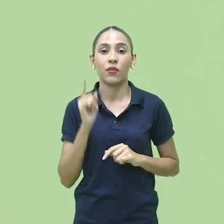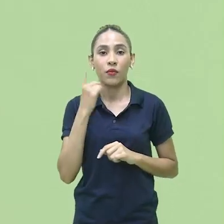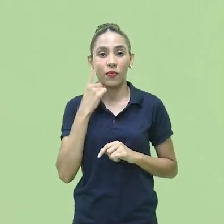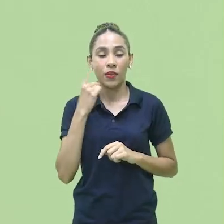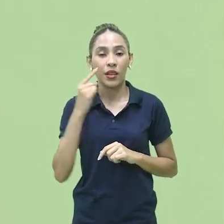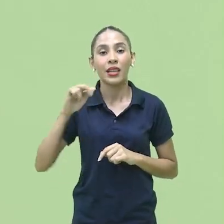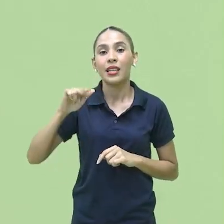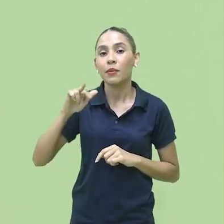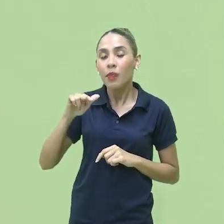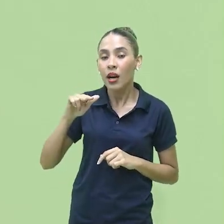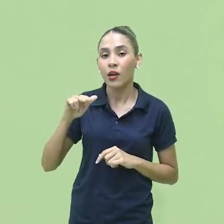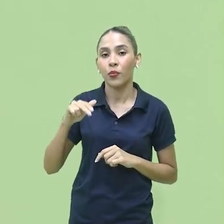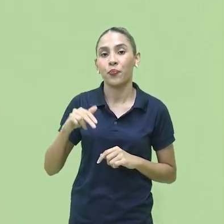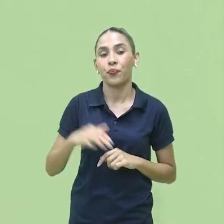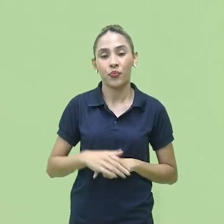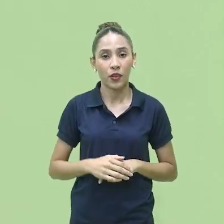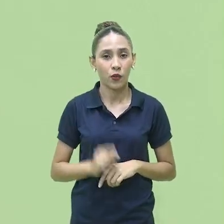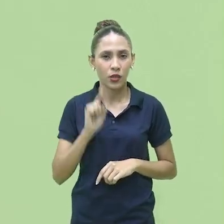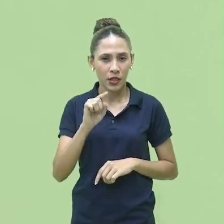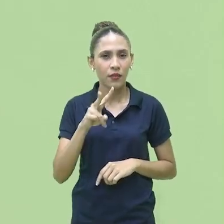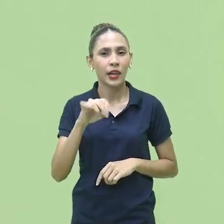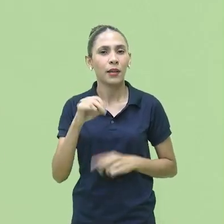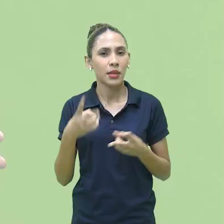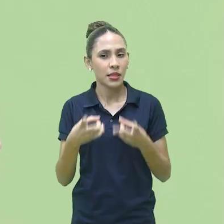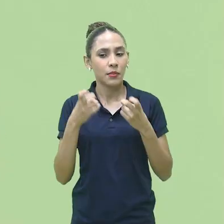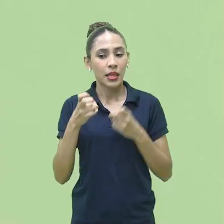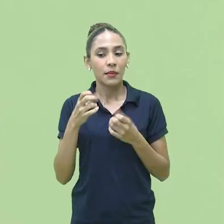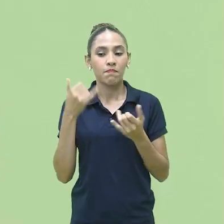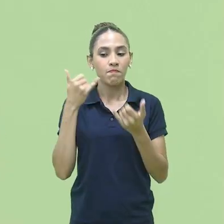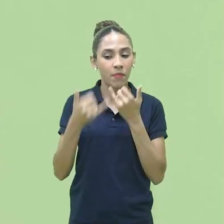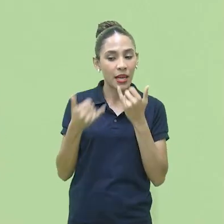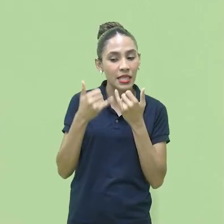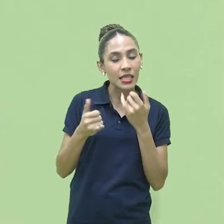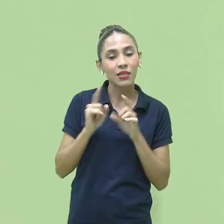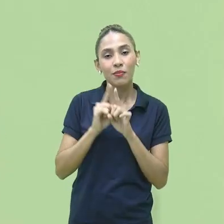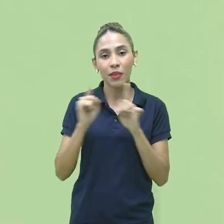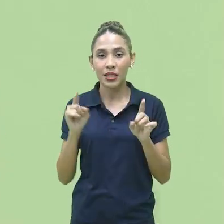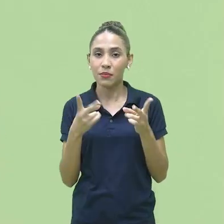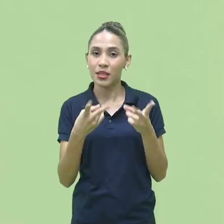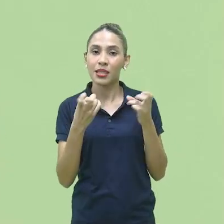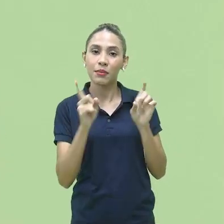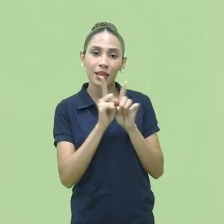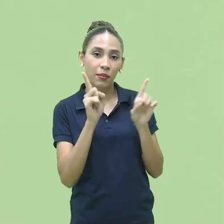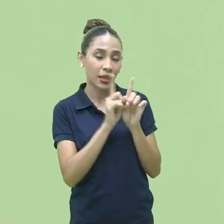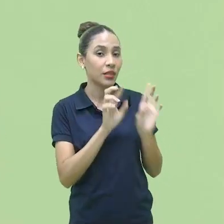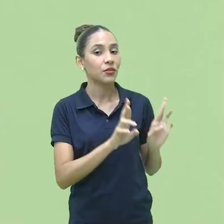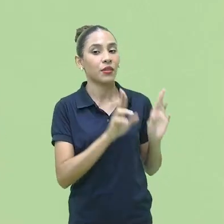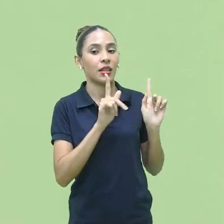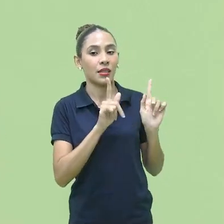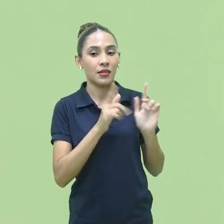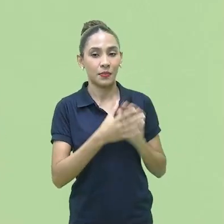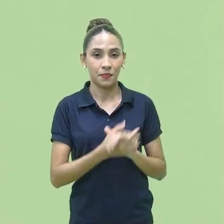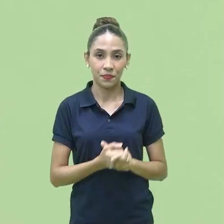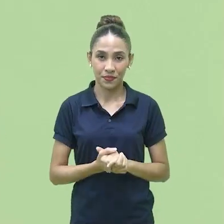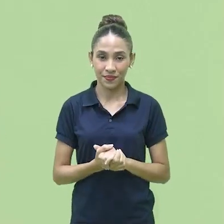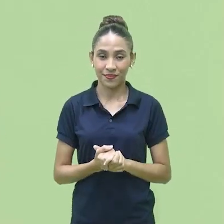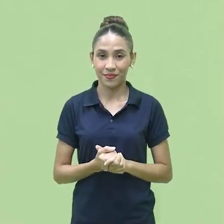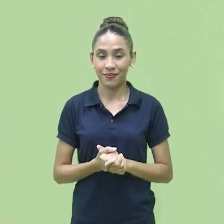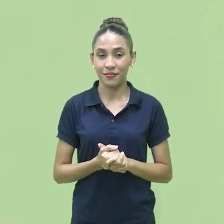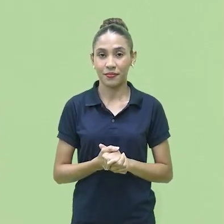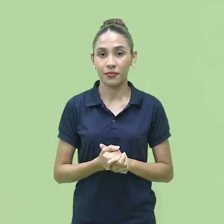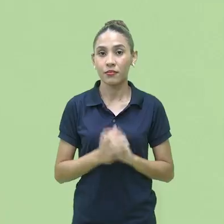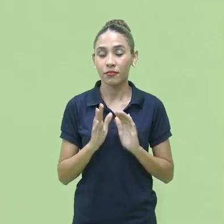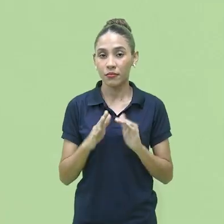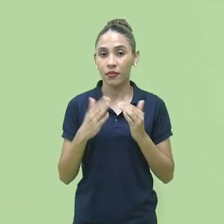o seu irmão, a sua irmã, e você vai perceber semelhanças, mas vai perceber também diferenças.